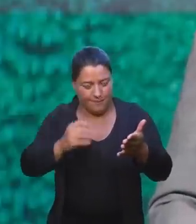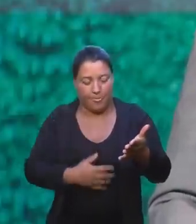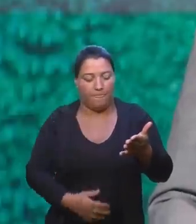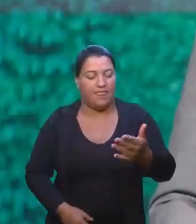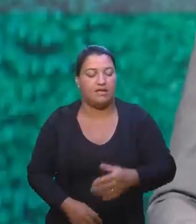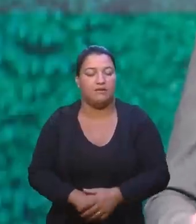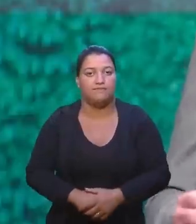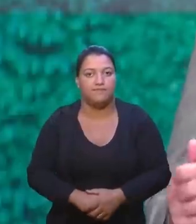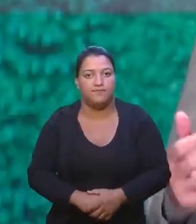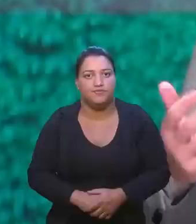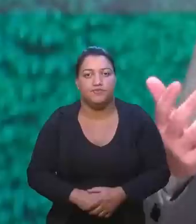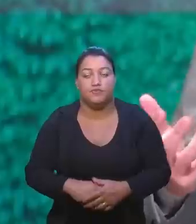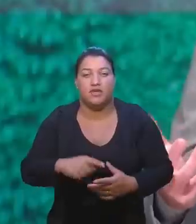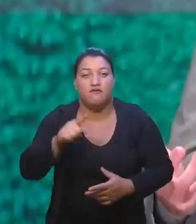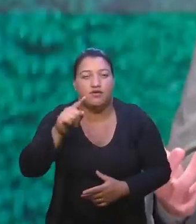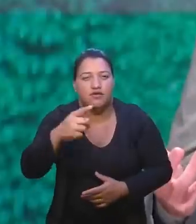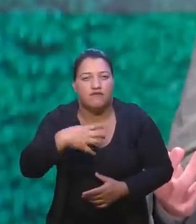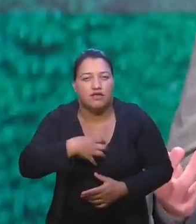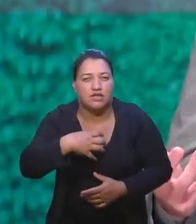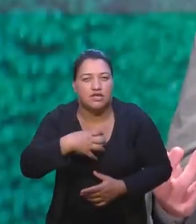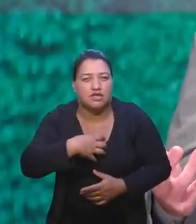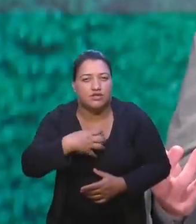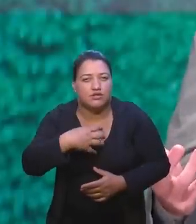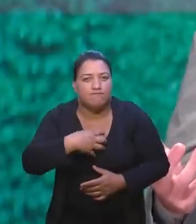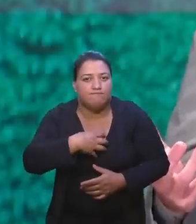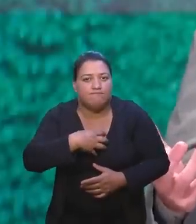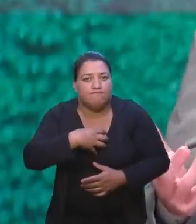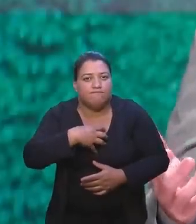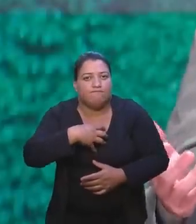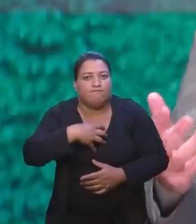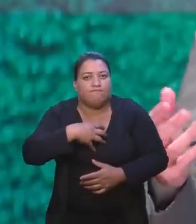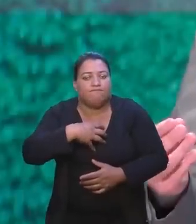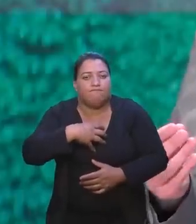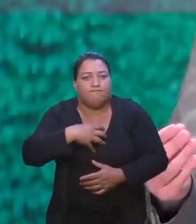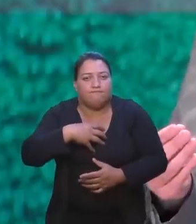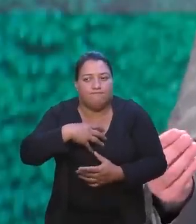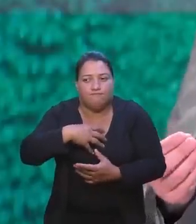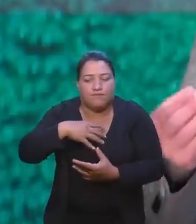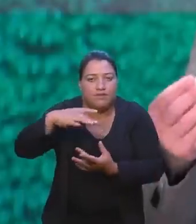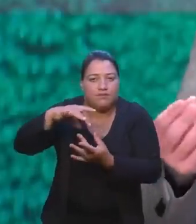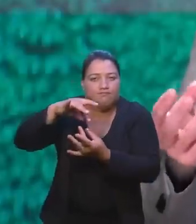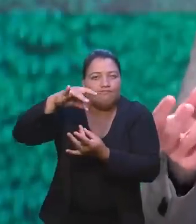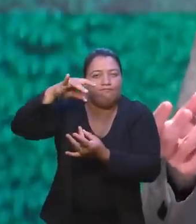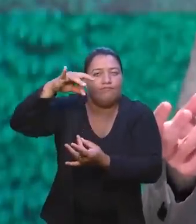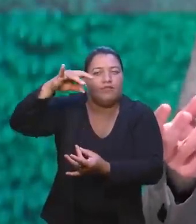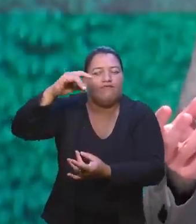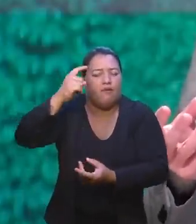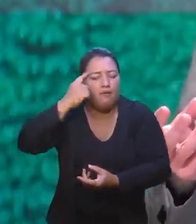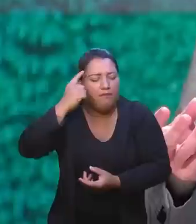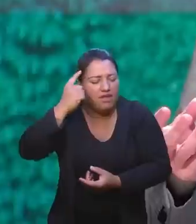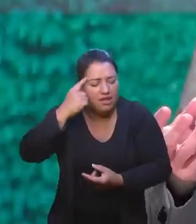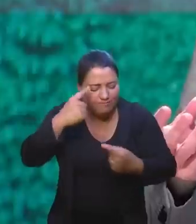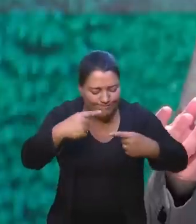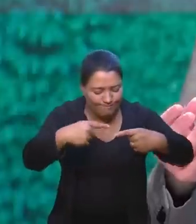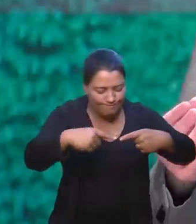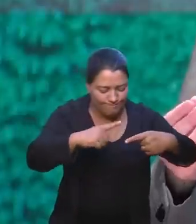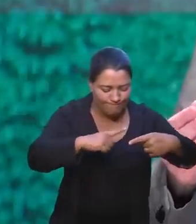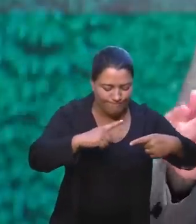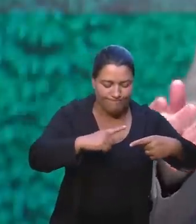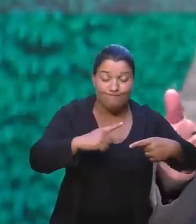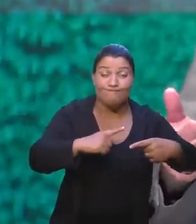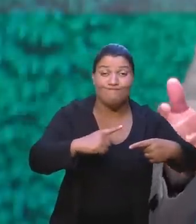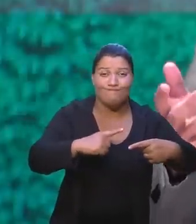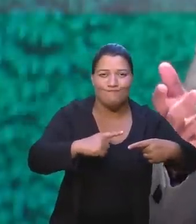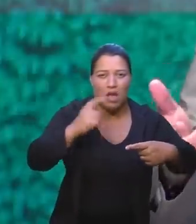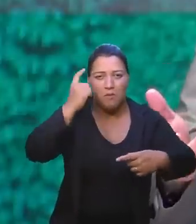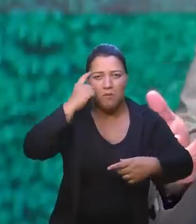Vamos sentir com a alma. Vamos pensar nos nossos desafios.